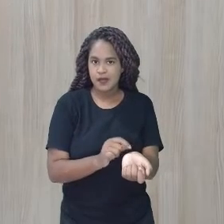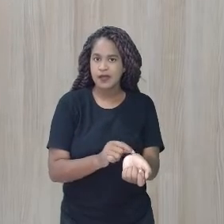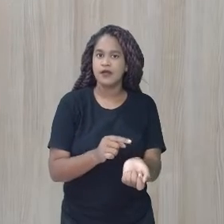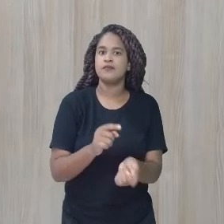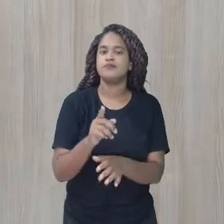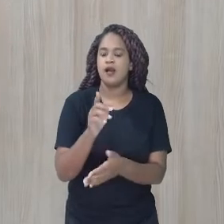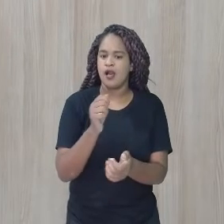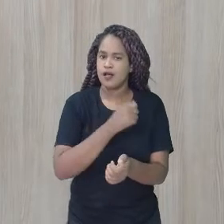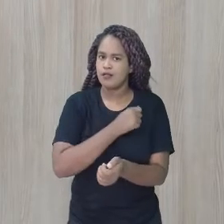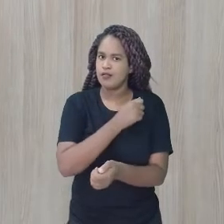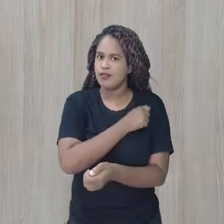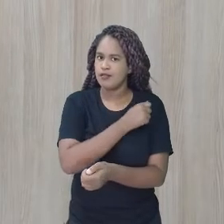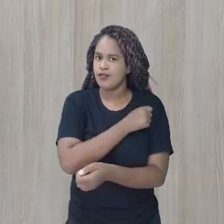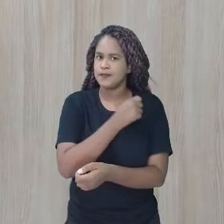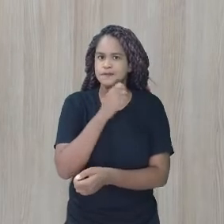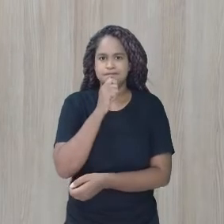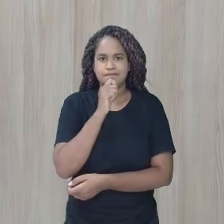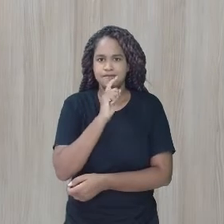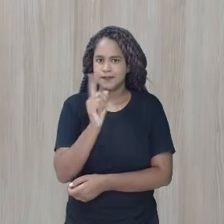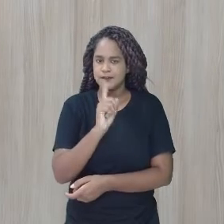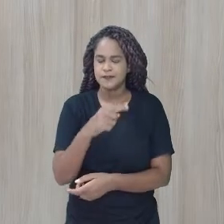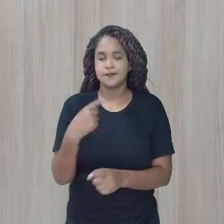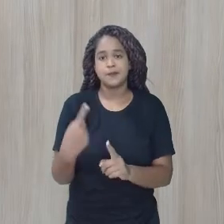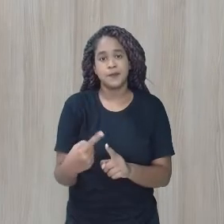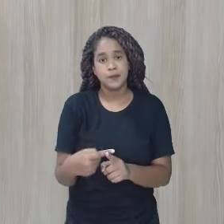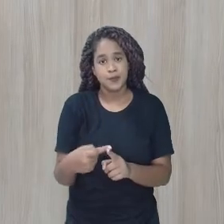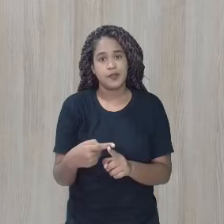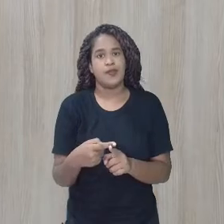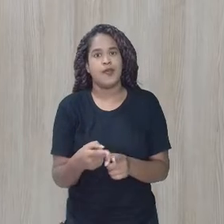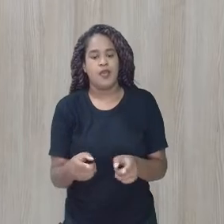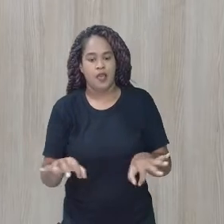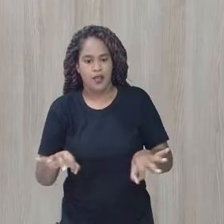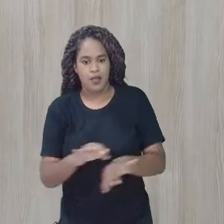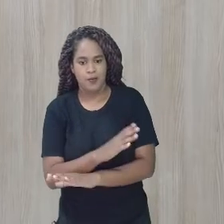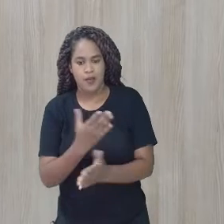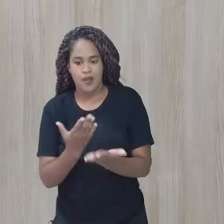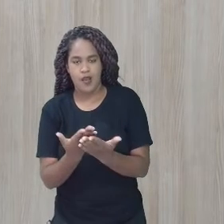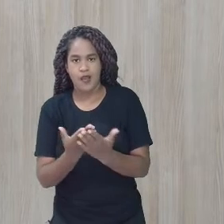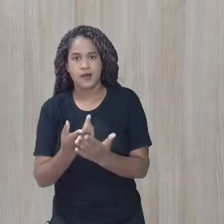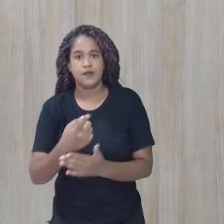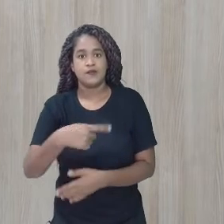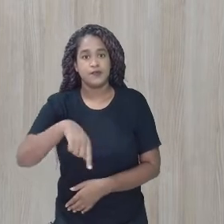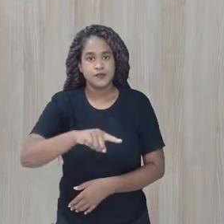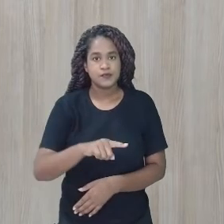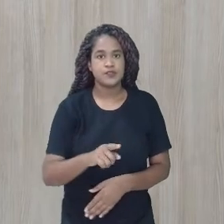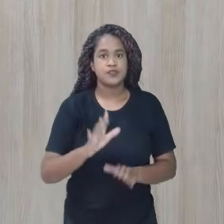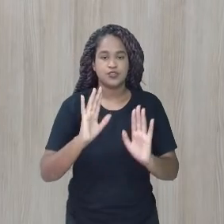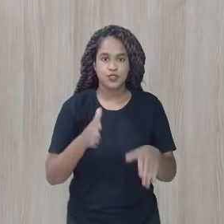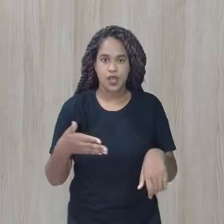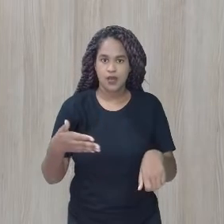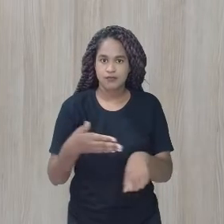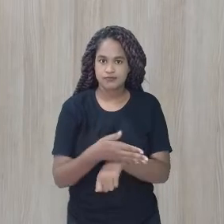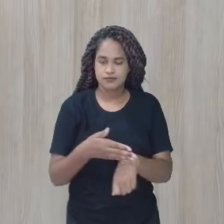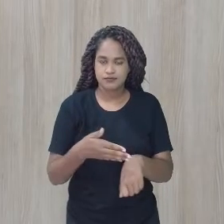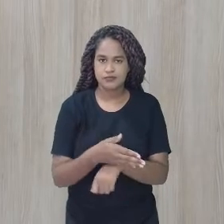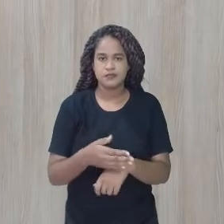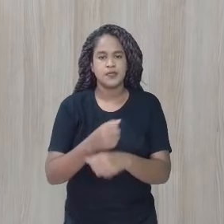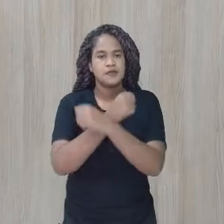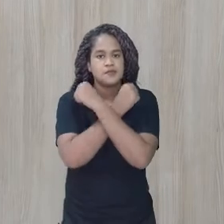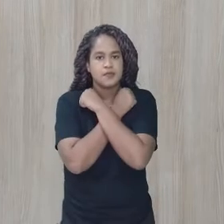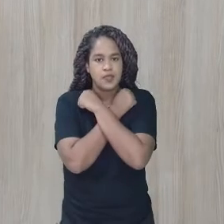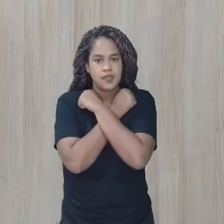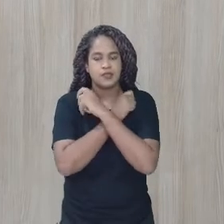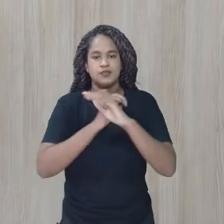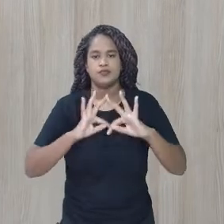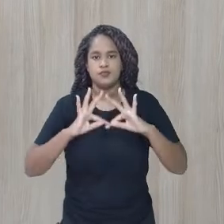não se logaram, porque terminou uma aula e, de repente, vocês já estejam aí logados. Então, um abração para aqueles